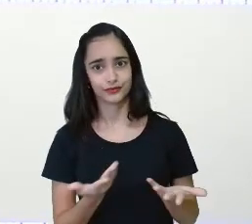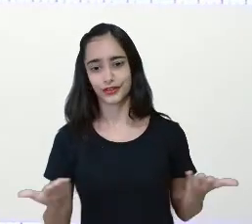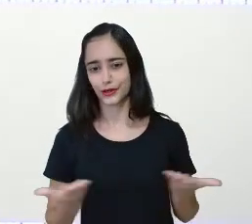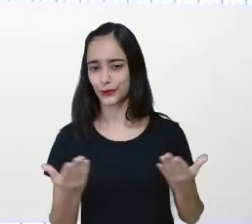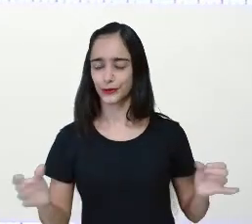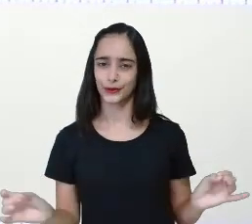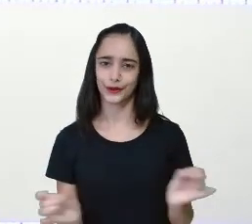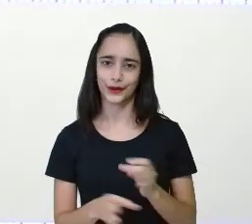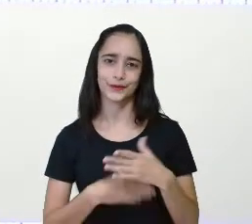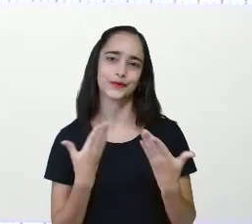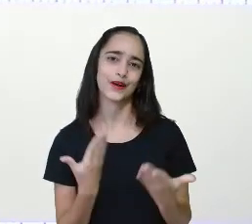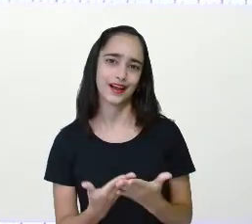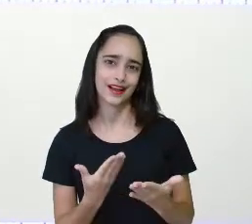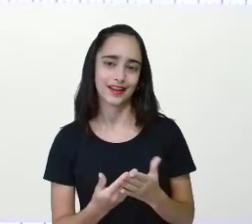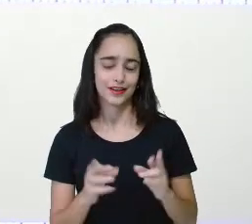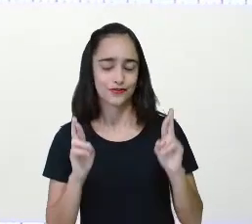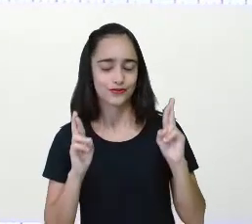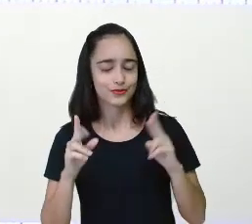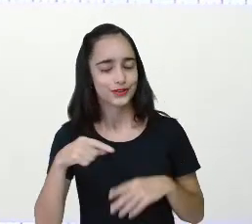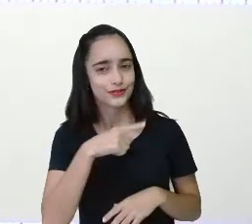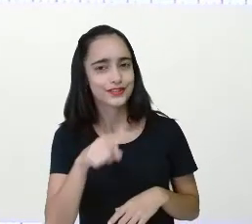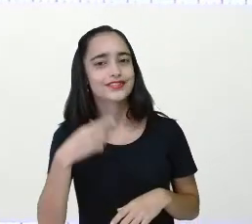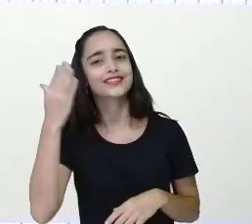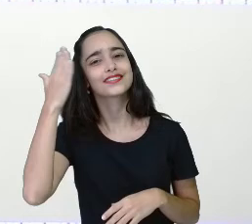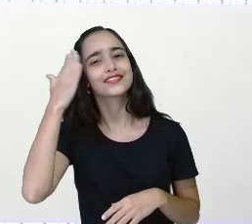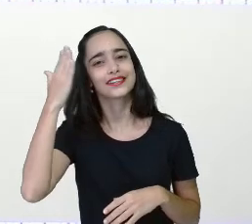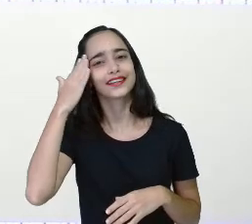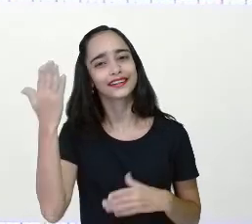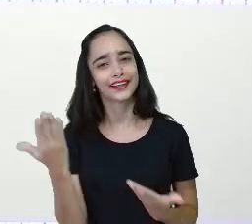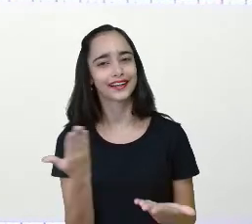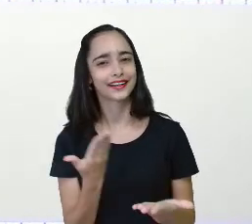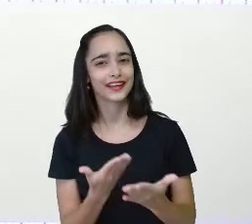tenham compreendido o que é um poema e a